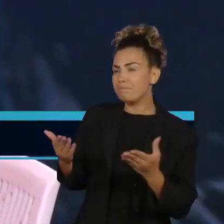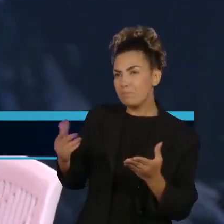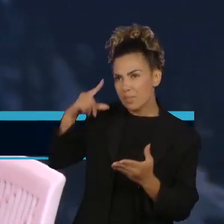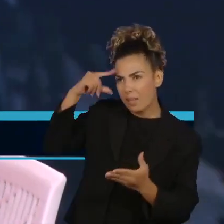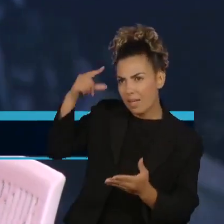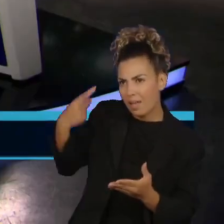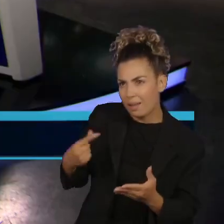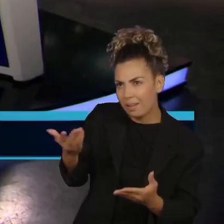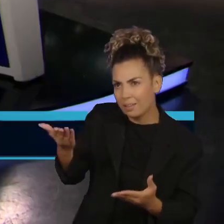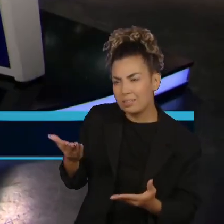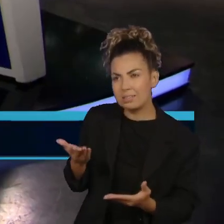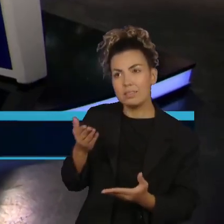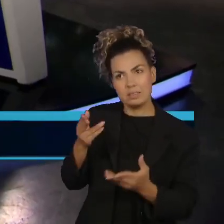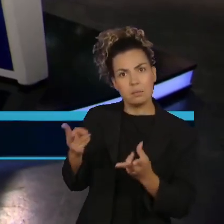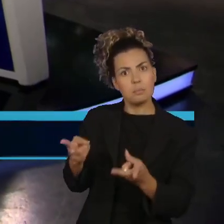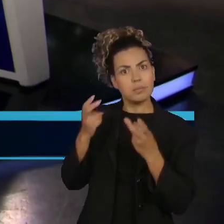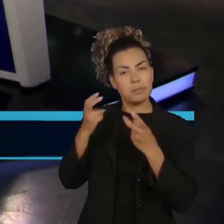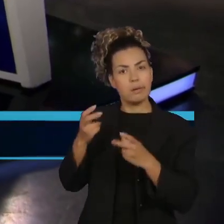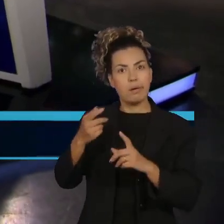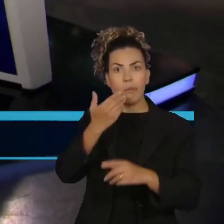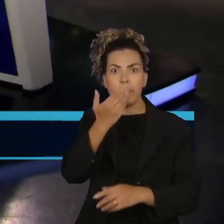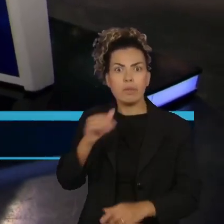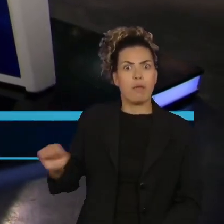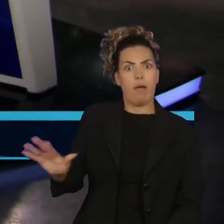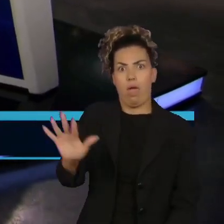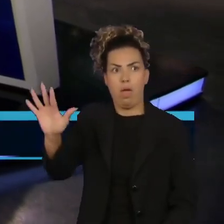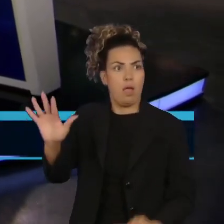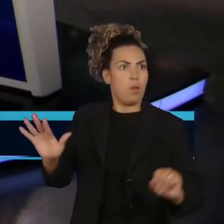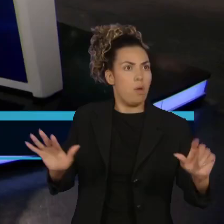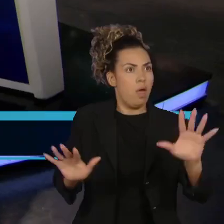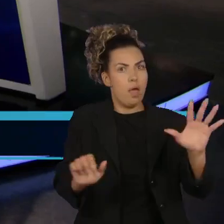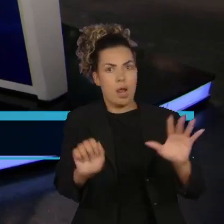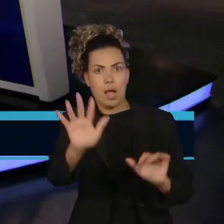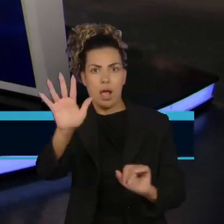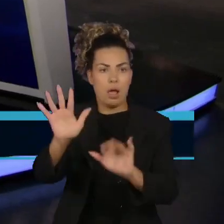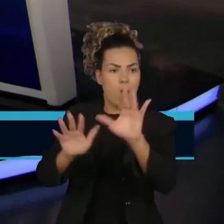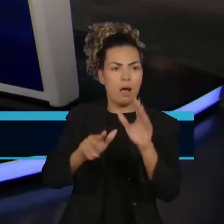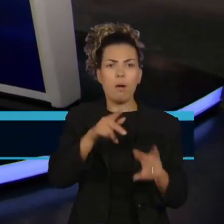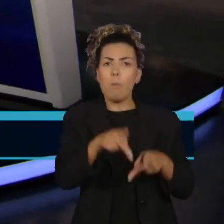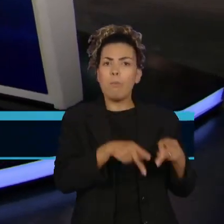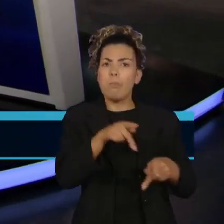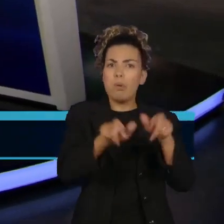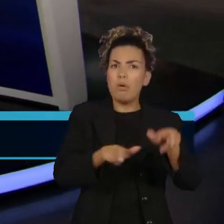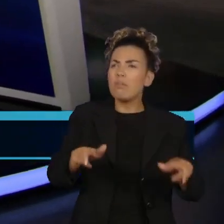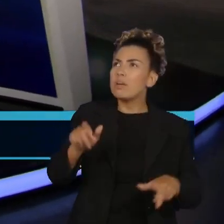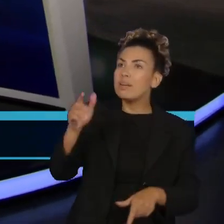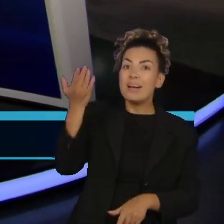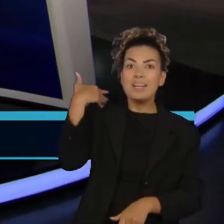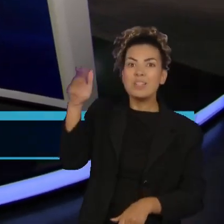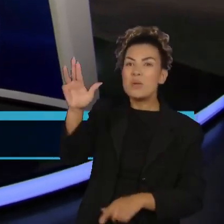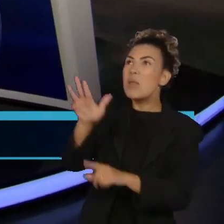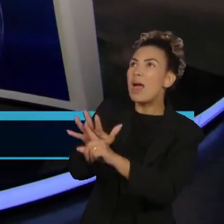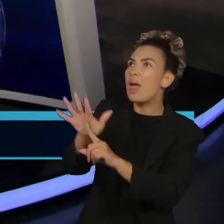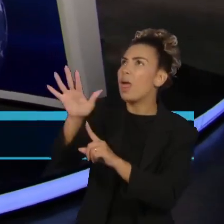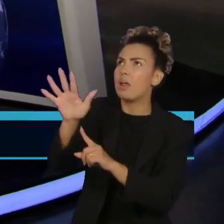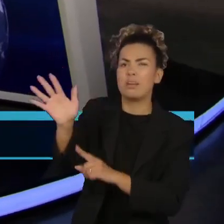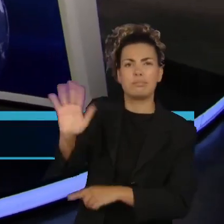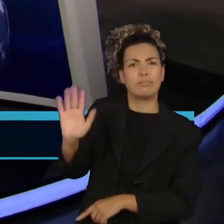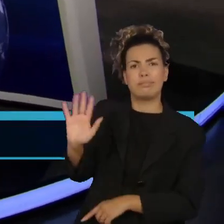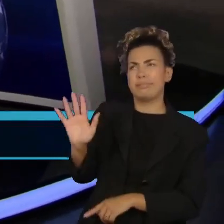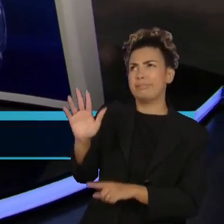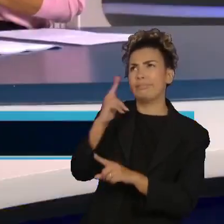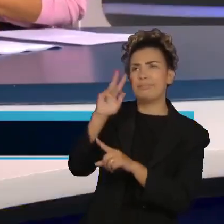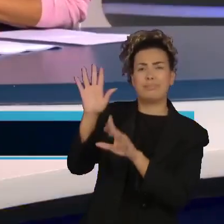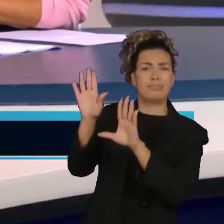já mexeu com a popularidade do governo Lula, né? Isso pode conseguir recuperar essa perda de